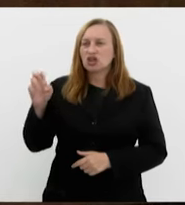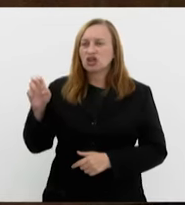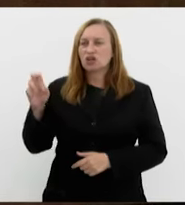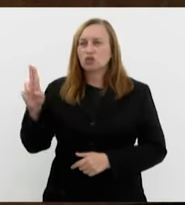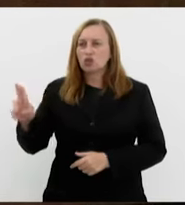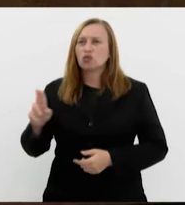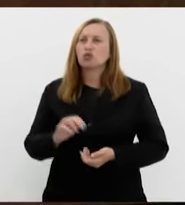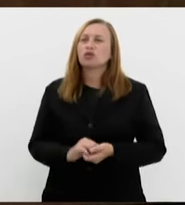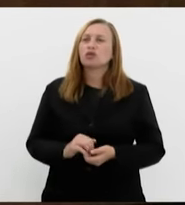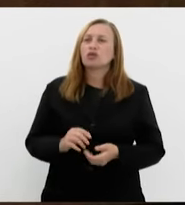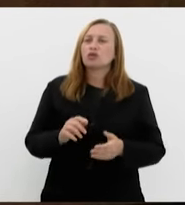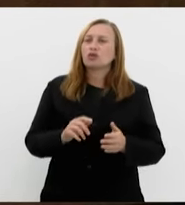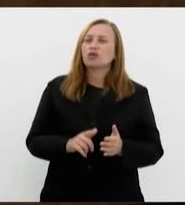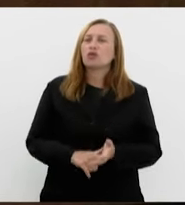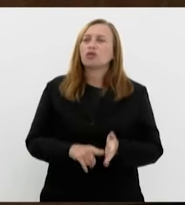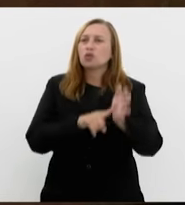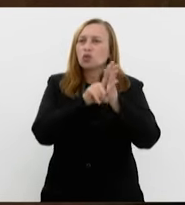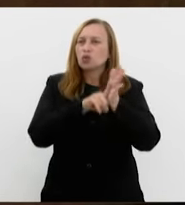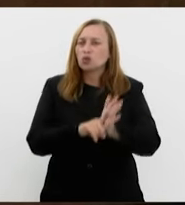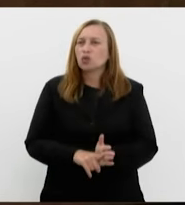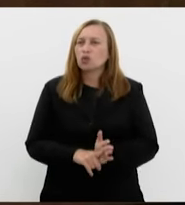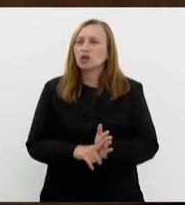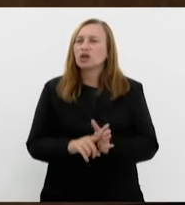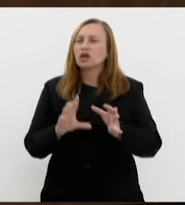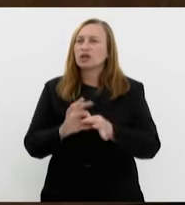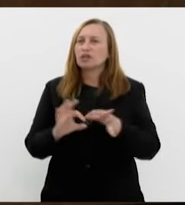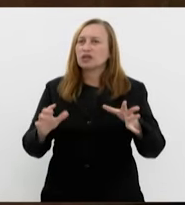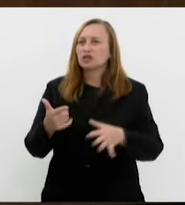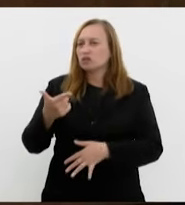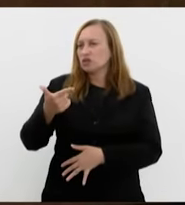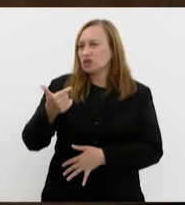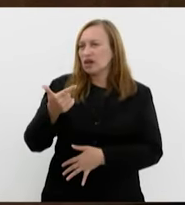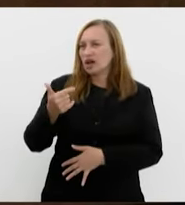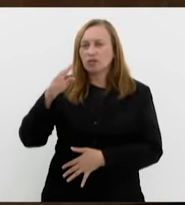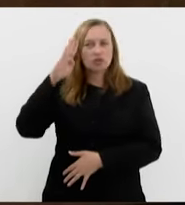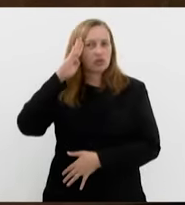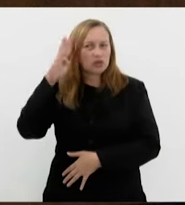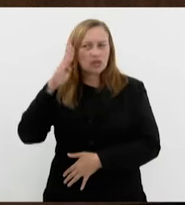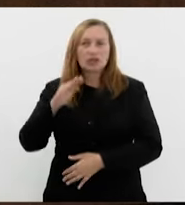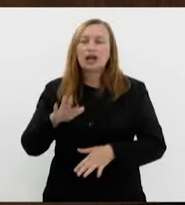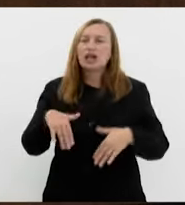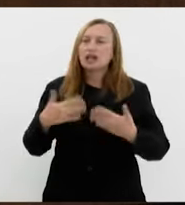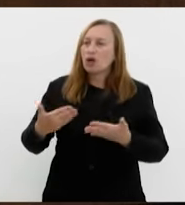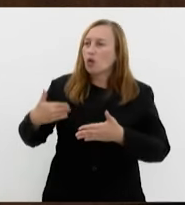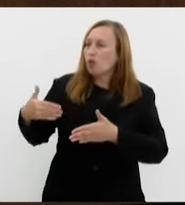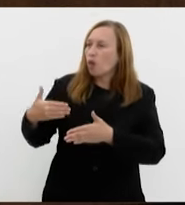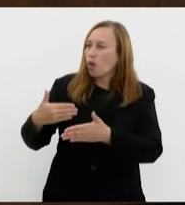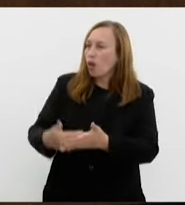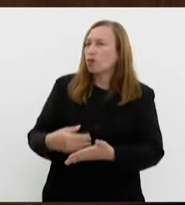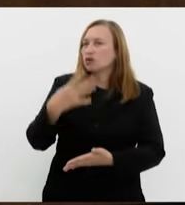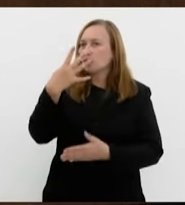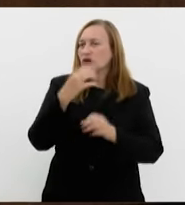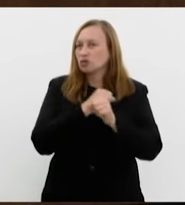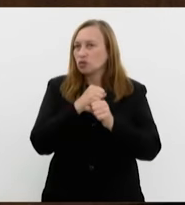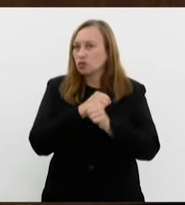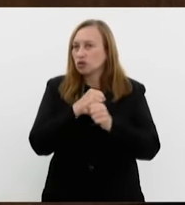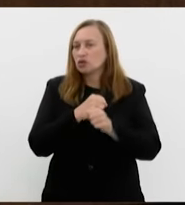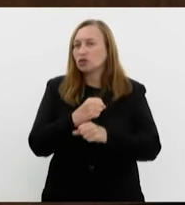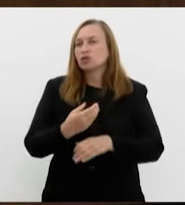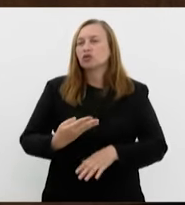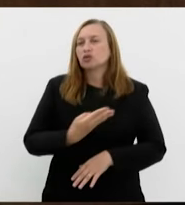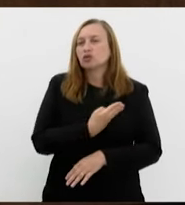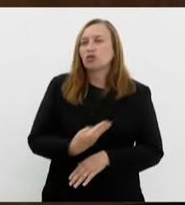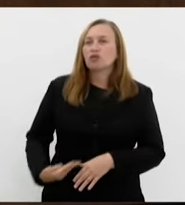sobre a questão das autorizações de armas do Exército. Então, ao longo daqueles 4 anos do governo